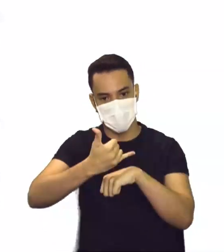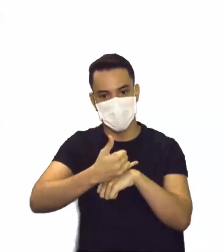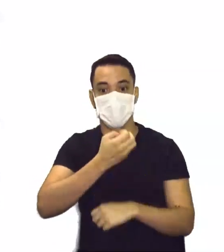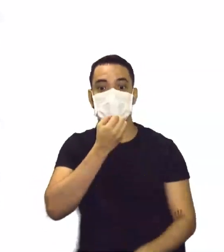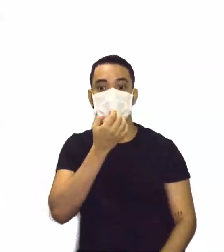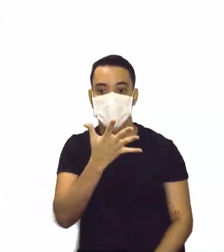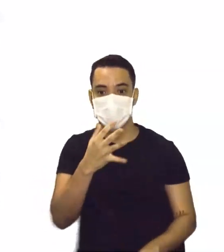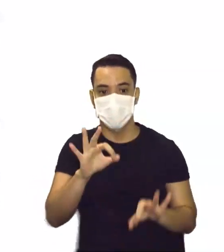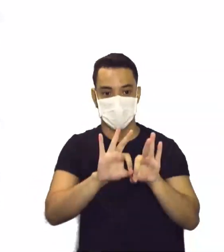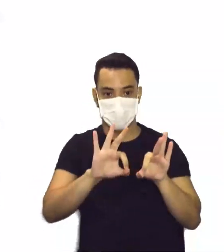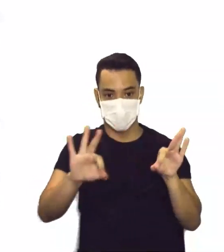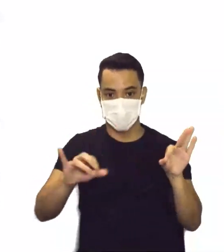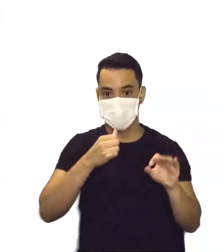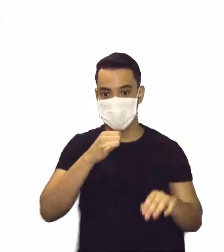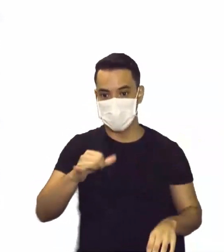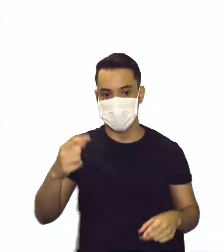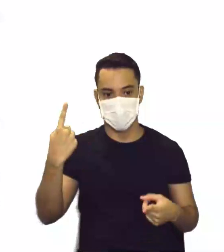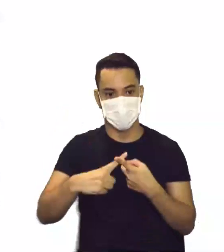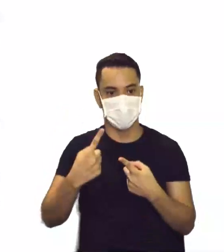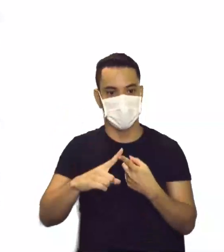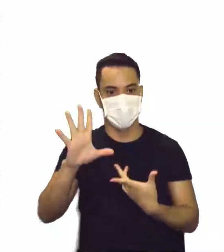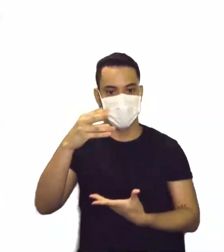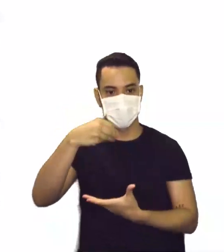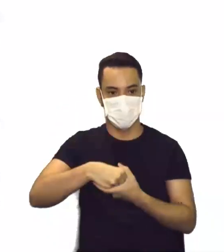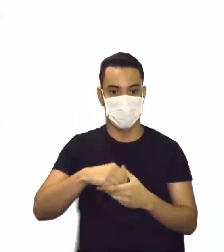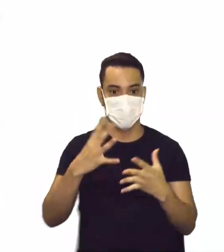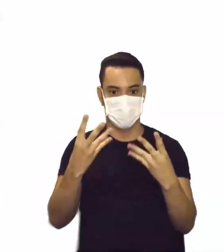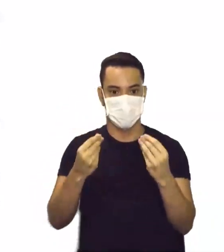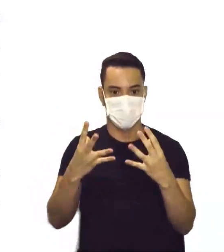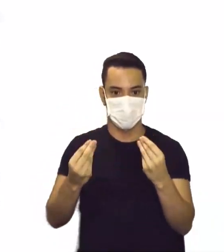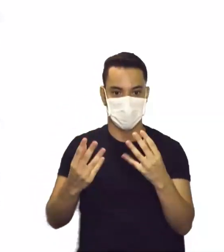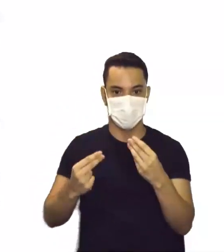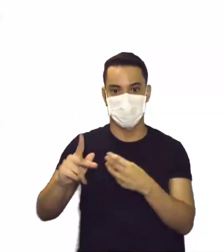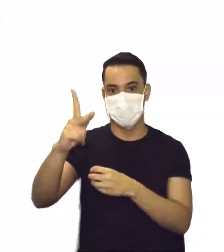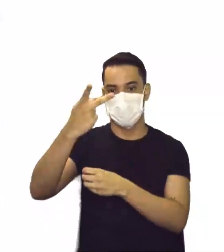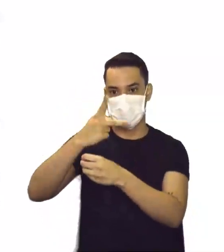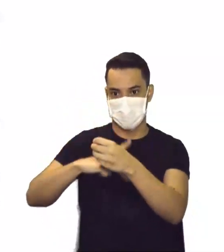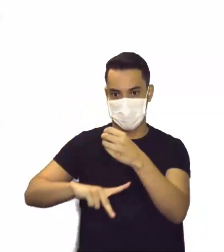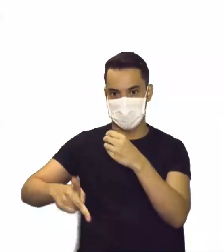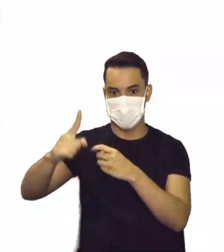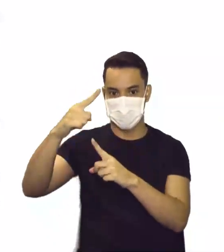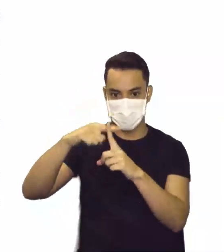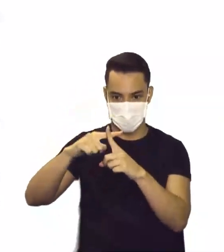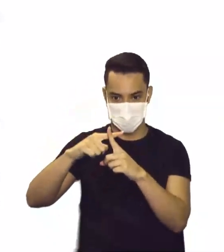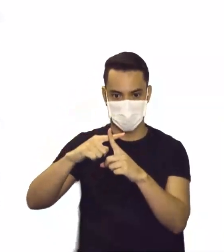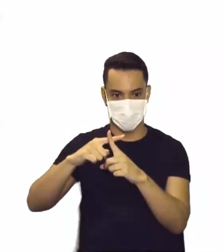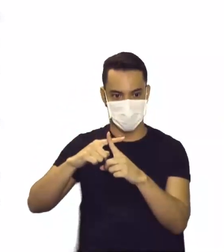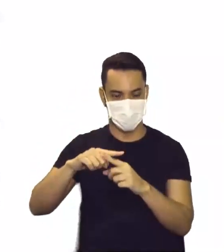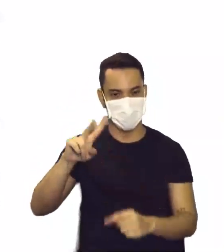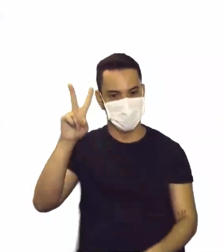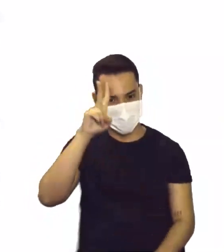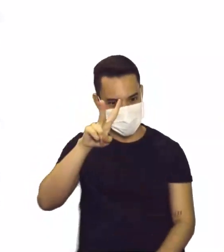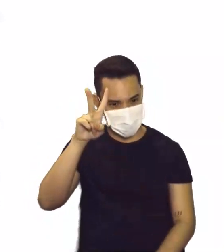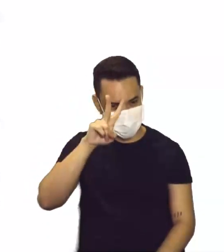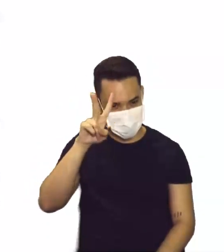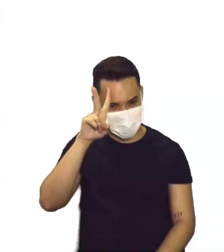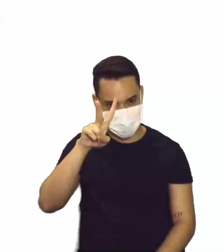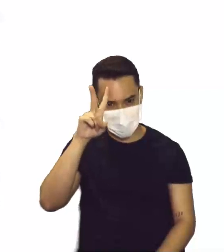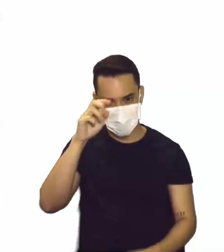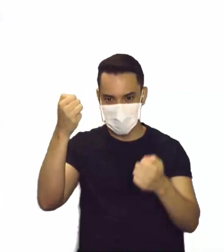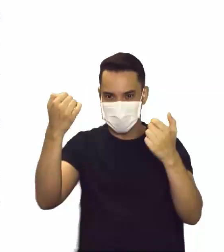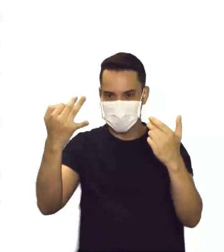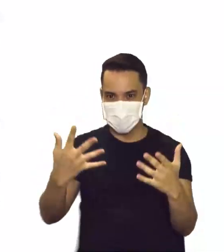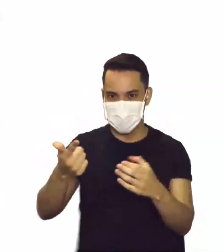bons condutores elétricos porque possuem excesso de prótons em sua estrutura atômica. Pessoal, lembra da estrutura atômica?